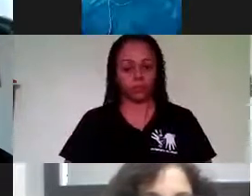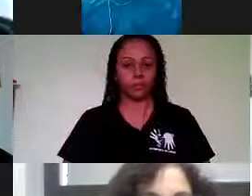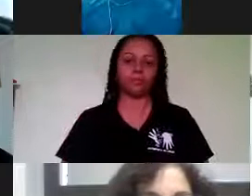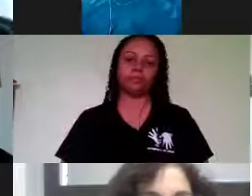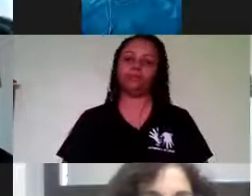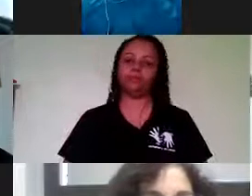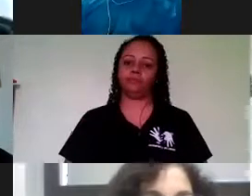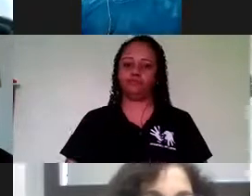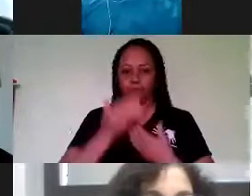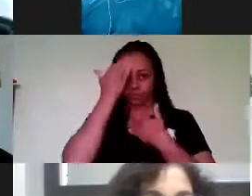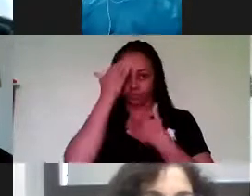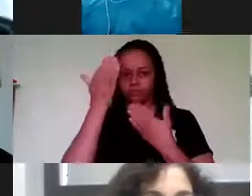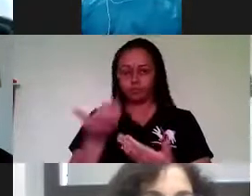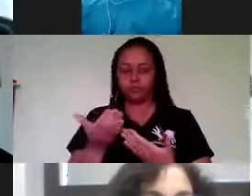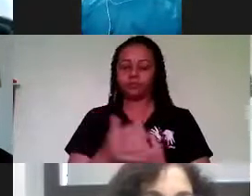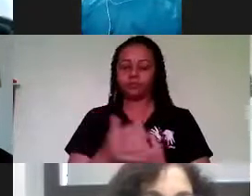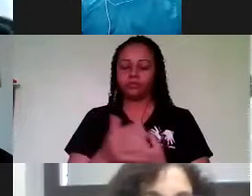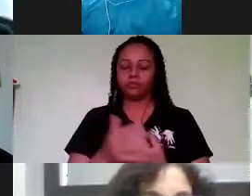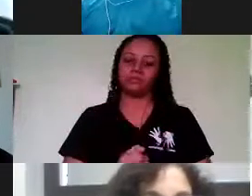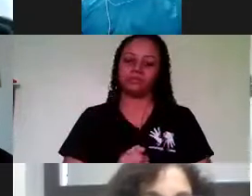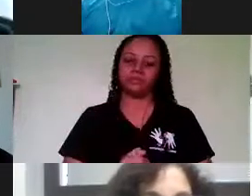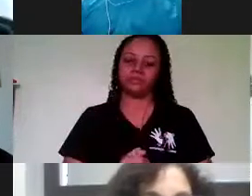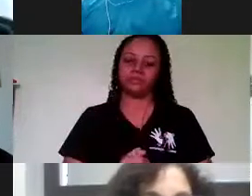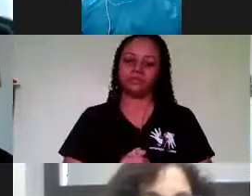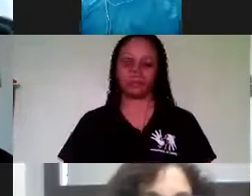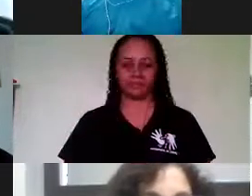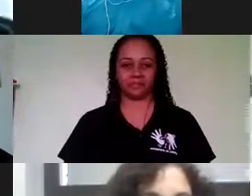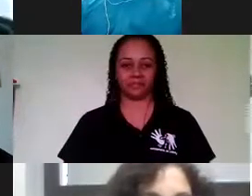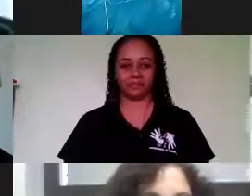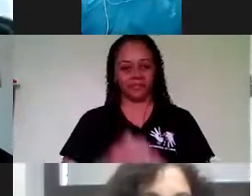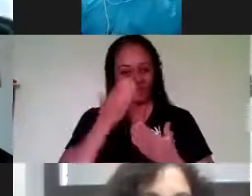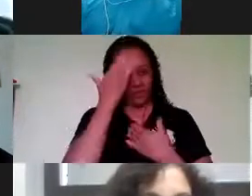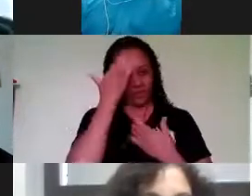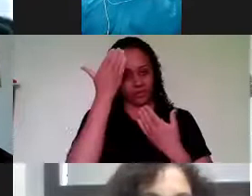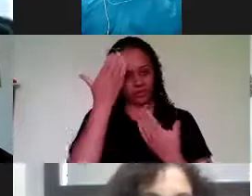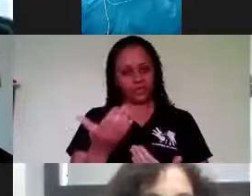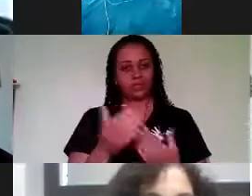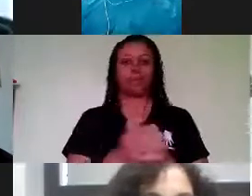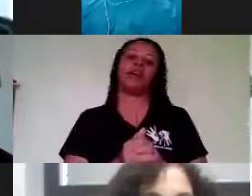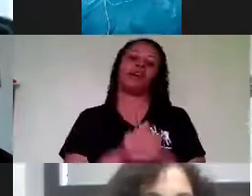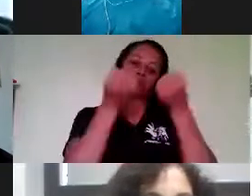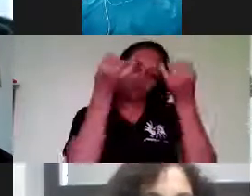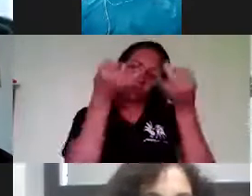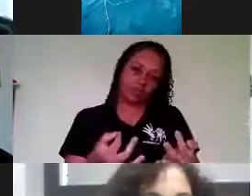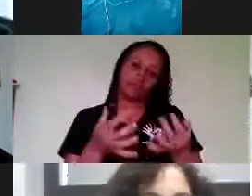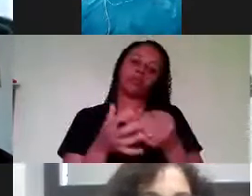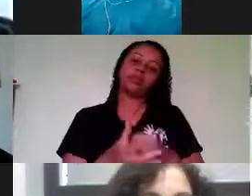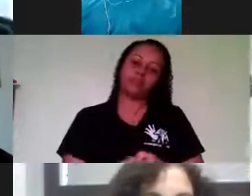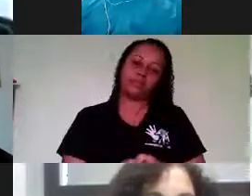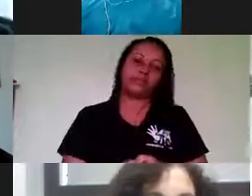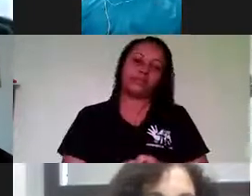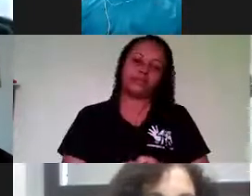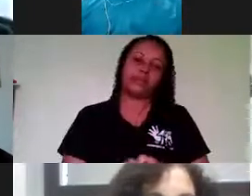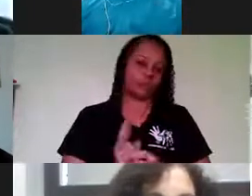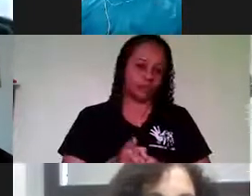Obrigado, devolvo a palavra para a Nalva. Obrigada, viu, Flávia, aí pelos esclarecimentos e